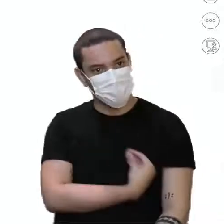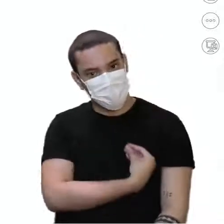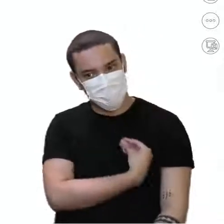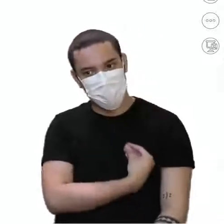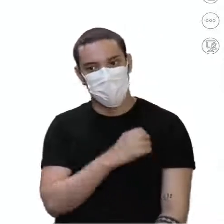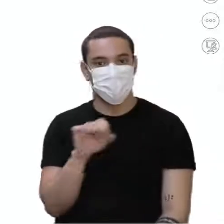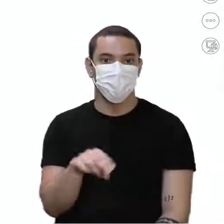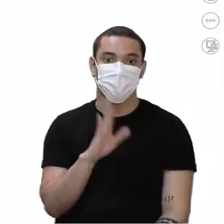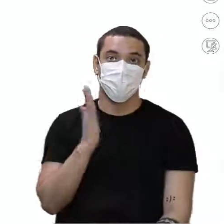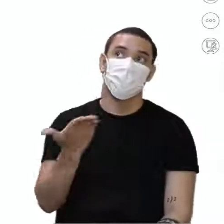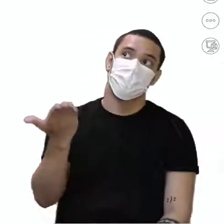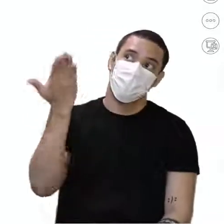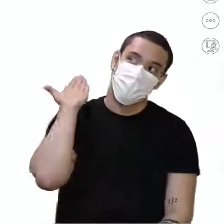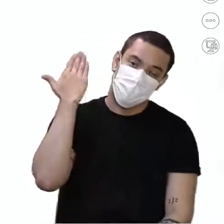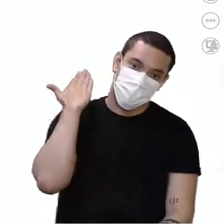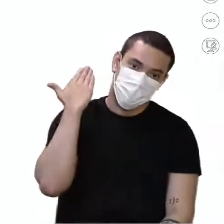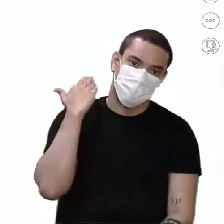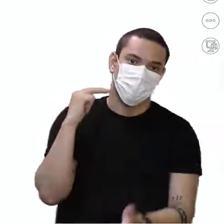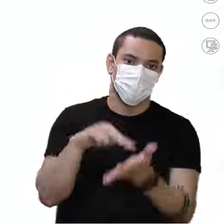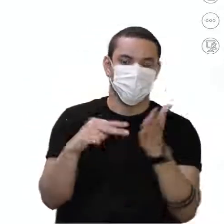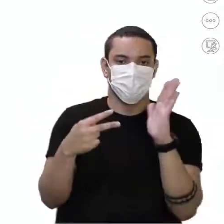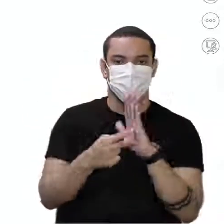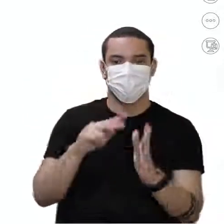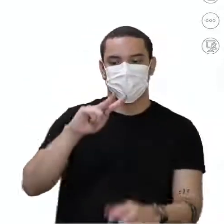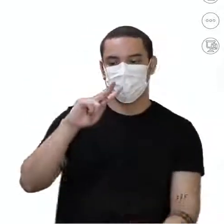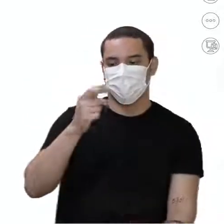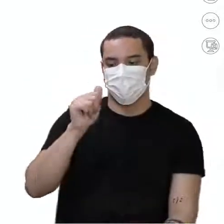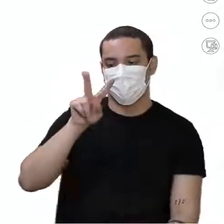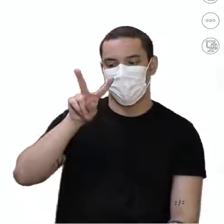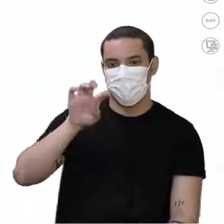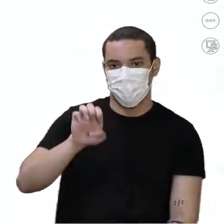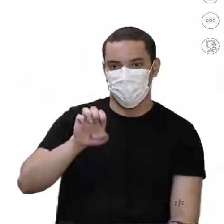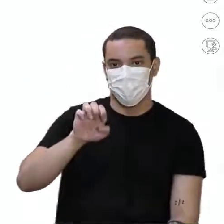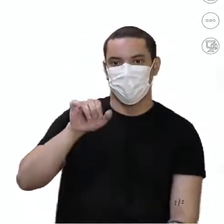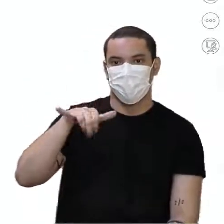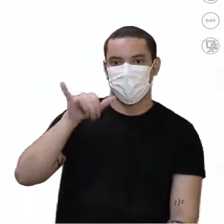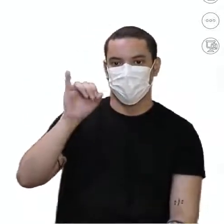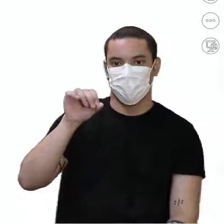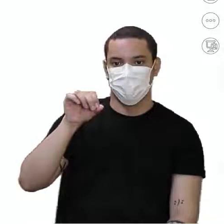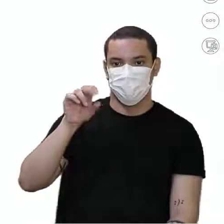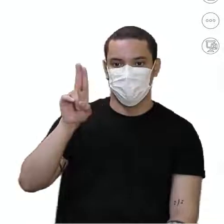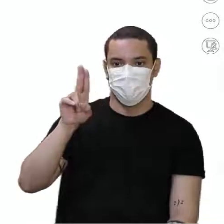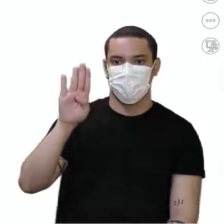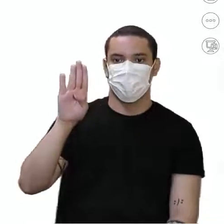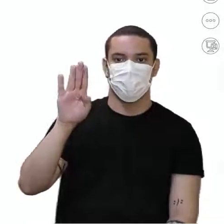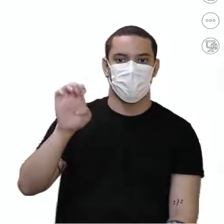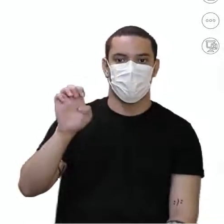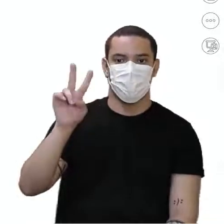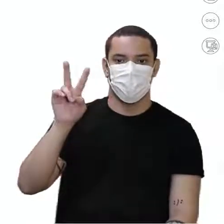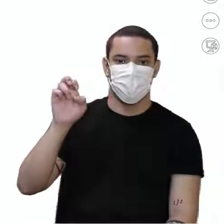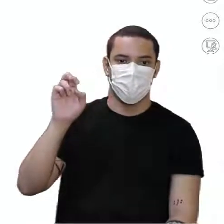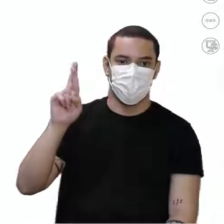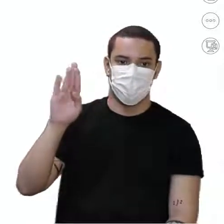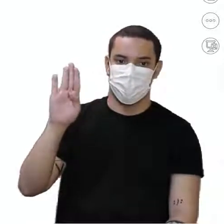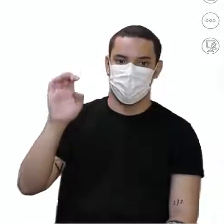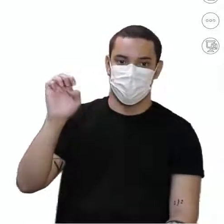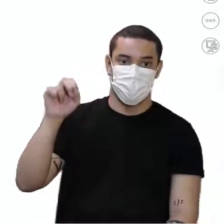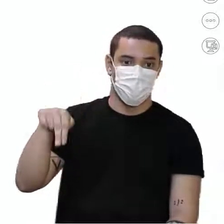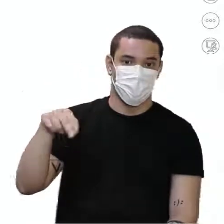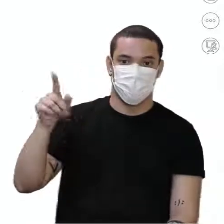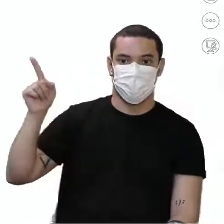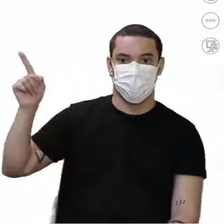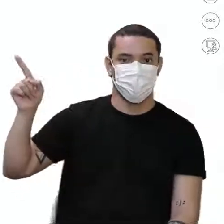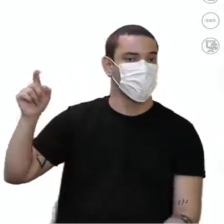alguma situação é have you ever e o been, tá? Então, antes do been, teria que vir esse have you ever de